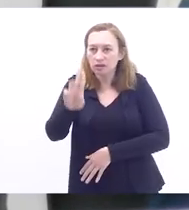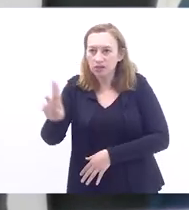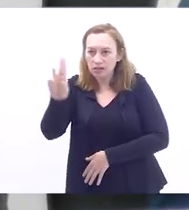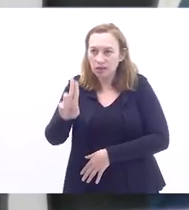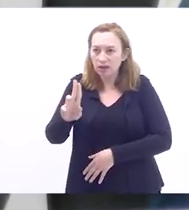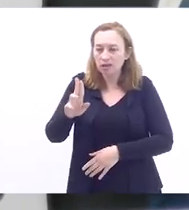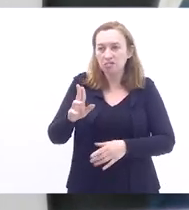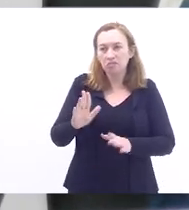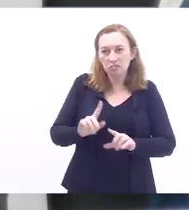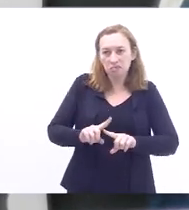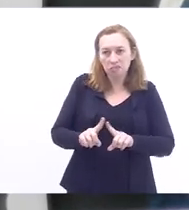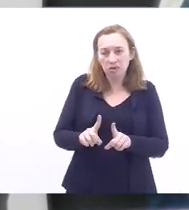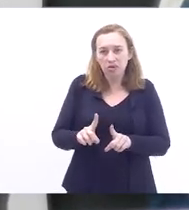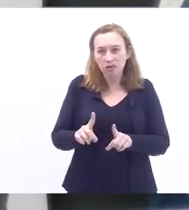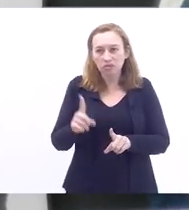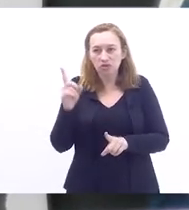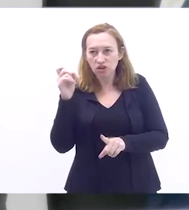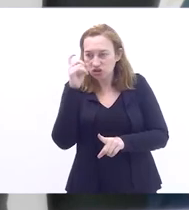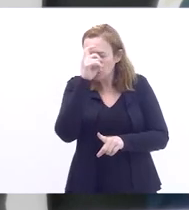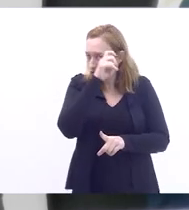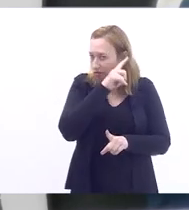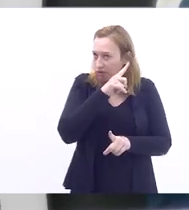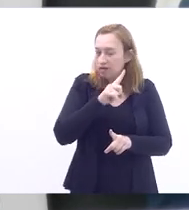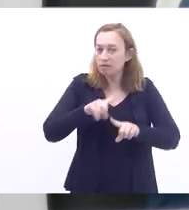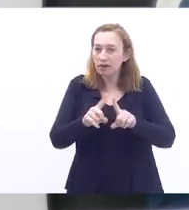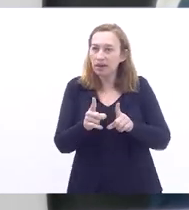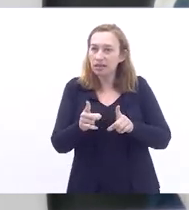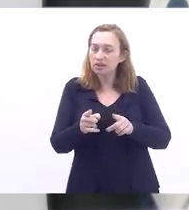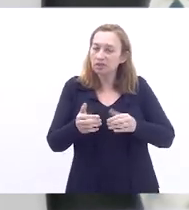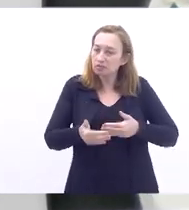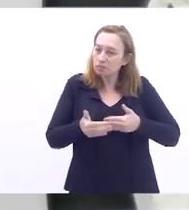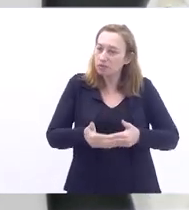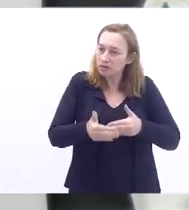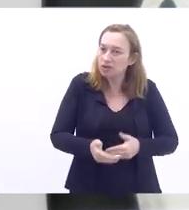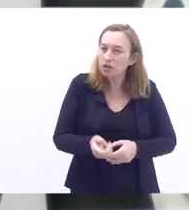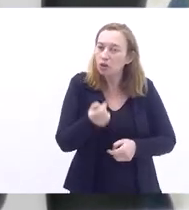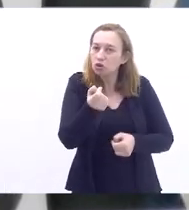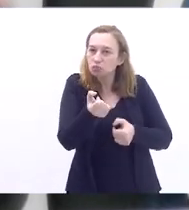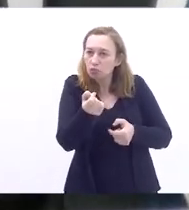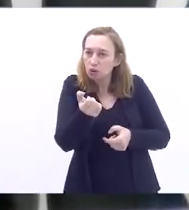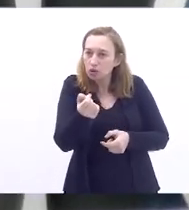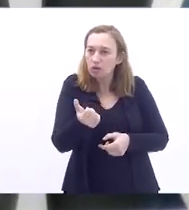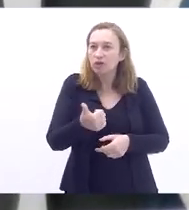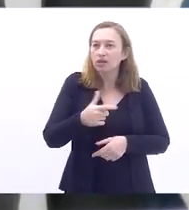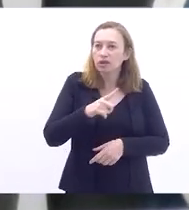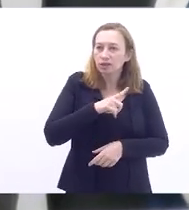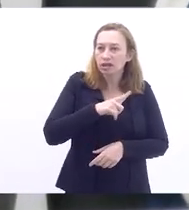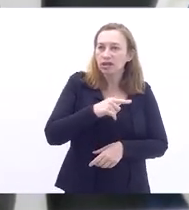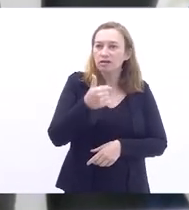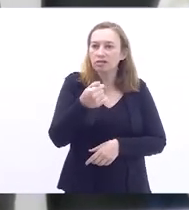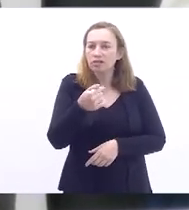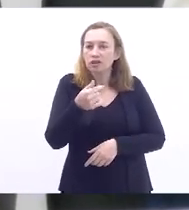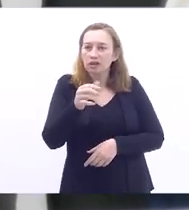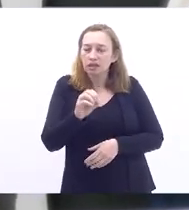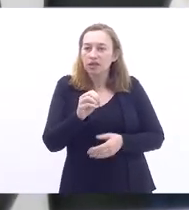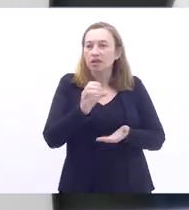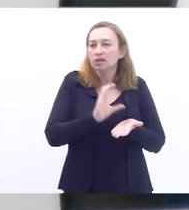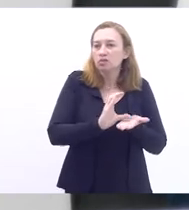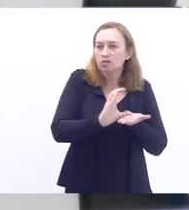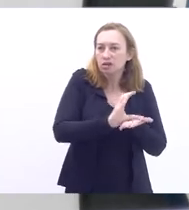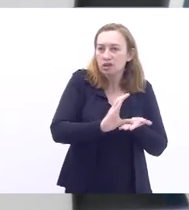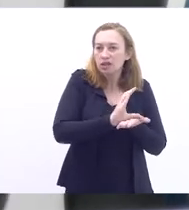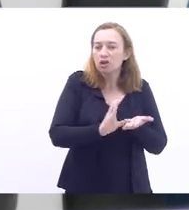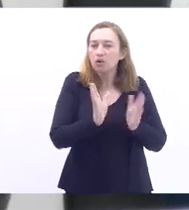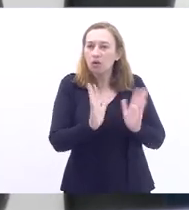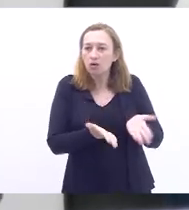a gente não tem a conseguir Mas é um trabalho que estão avançando para que no mínimo serafini a gente tenha 70 15 15 dentro do Conselho porque